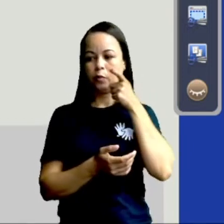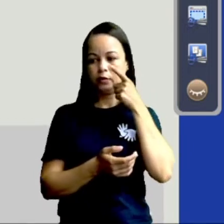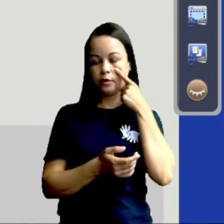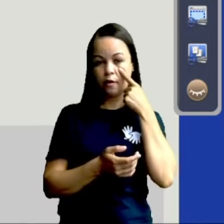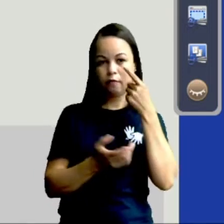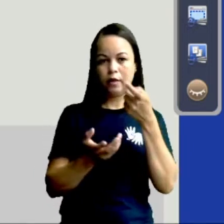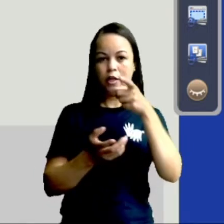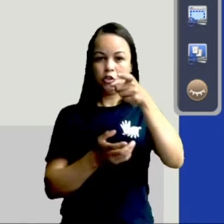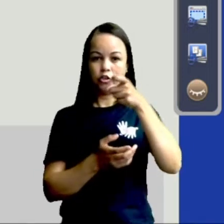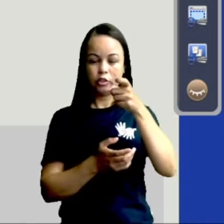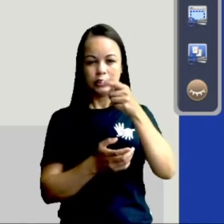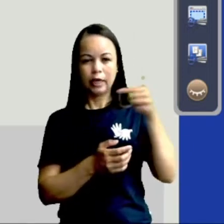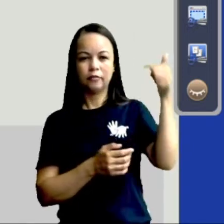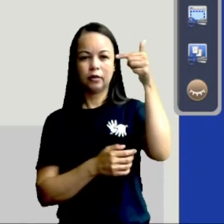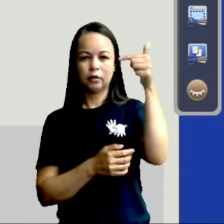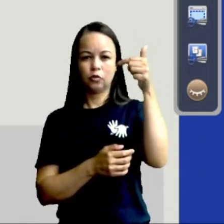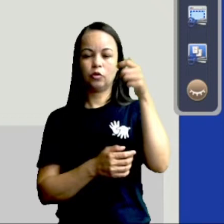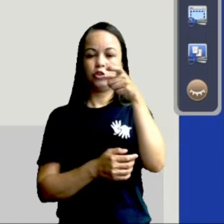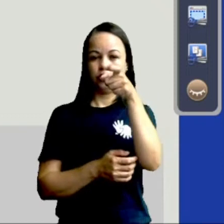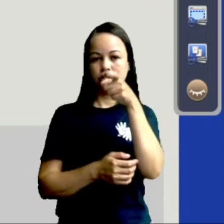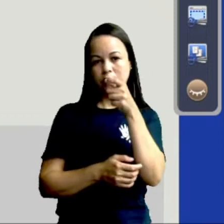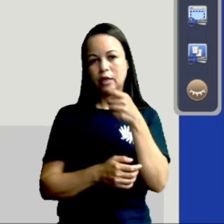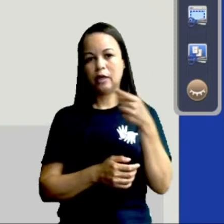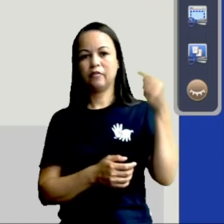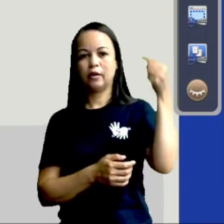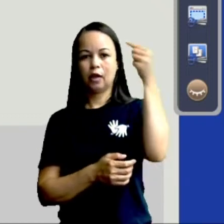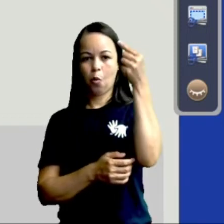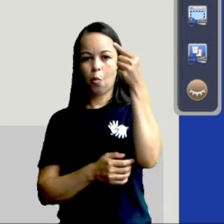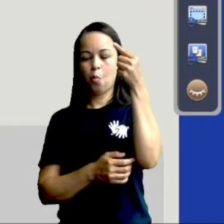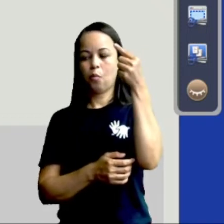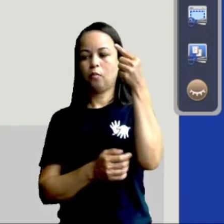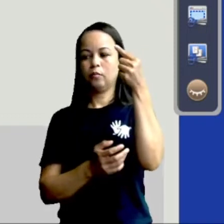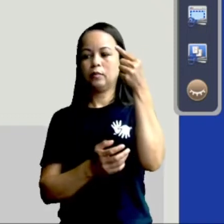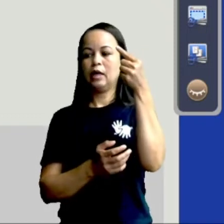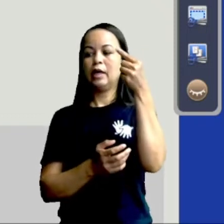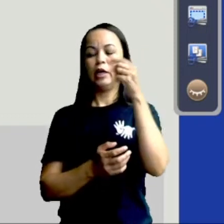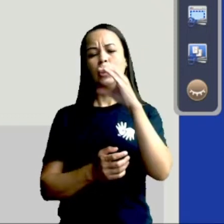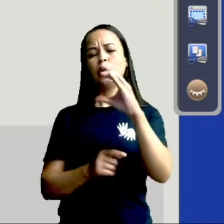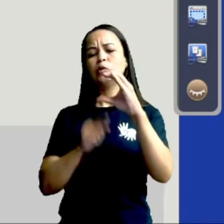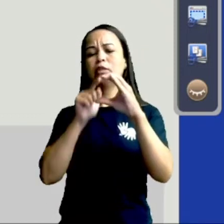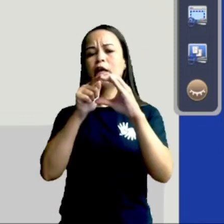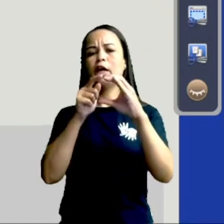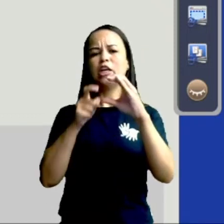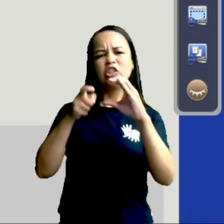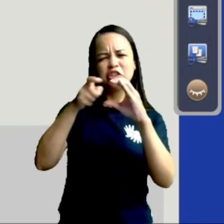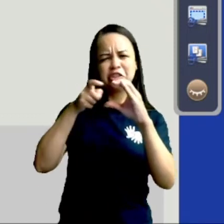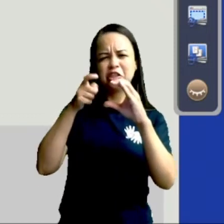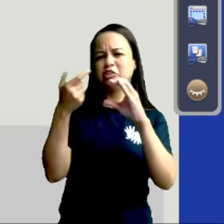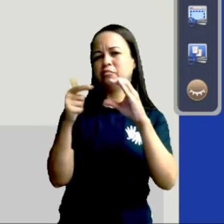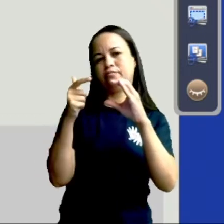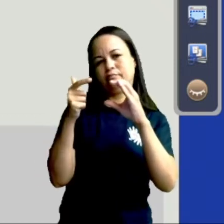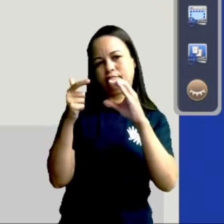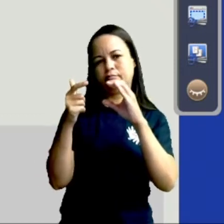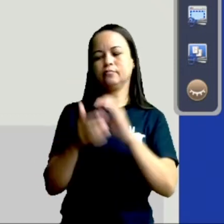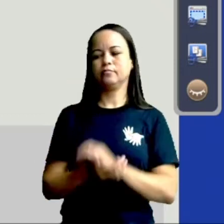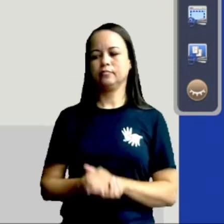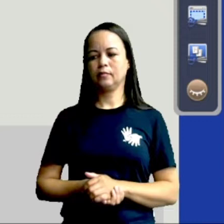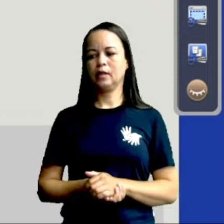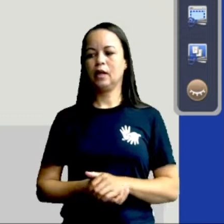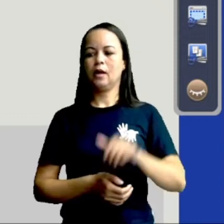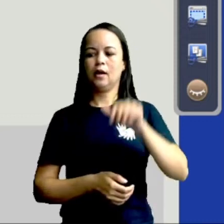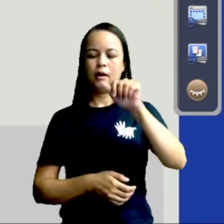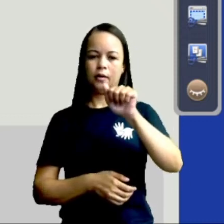2, o x elevado a 1 e este carinha aqui não está com o x, tá? A, B e C